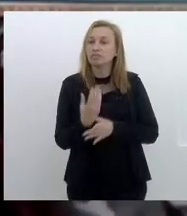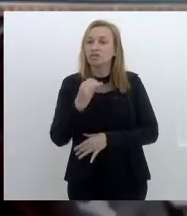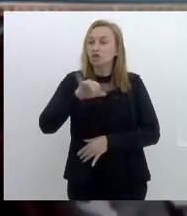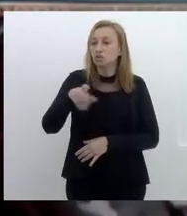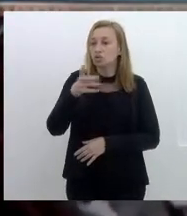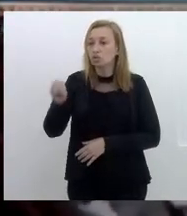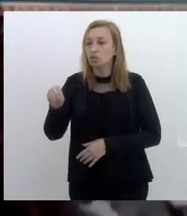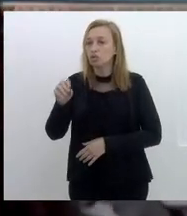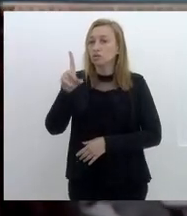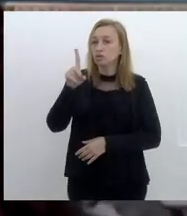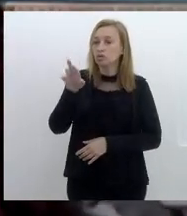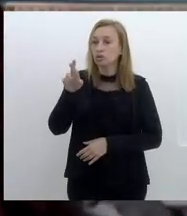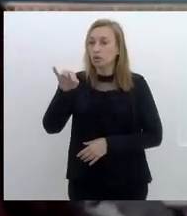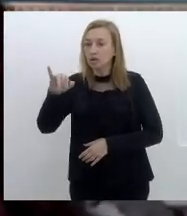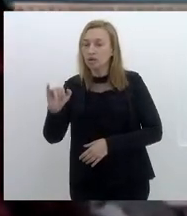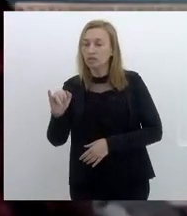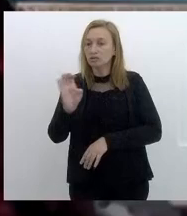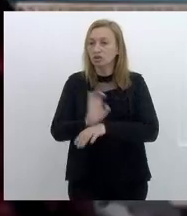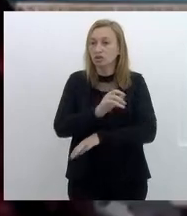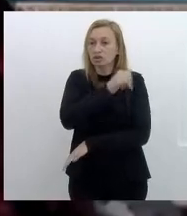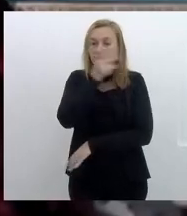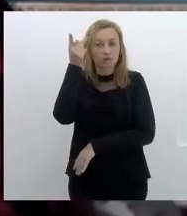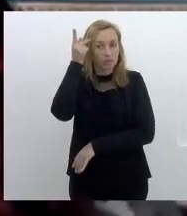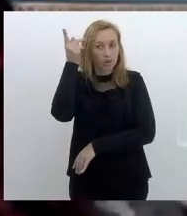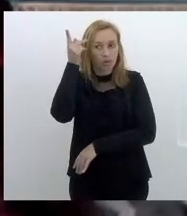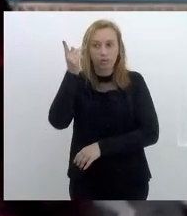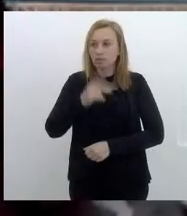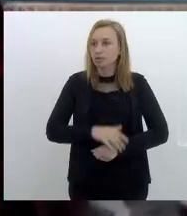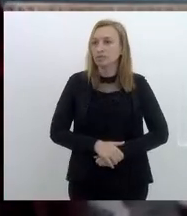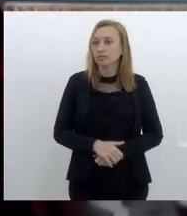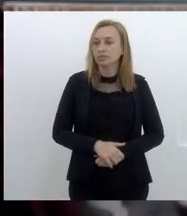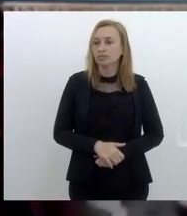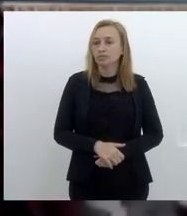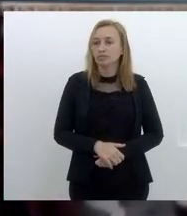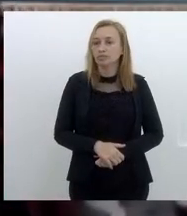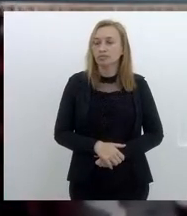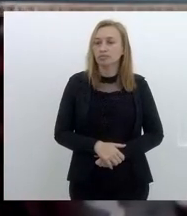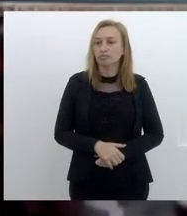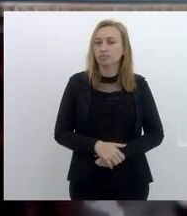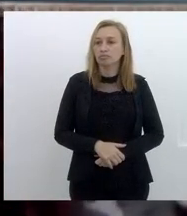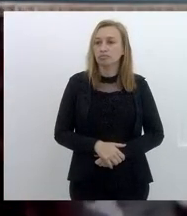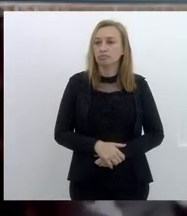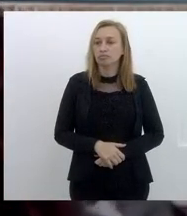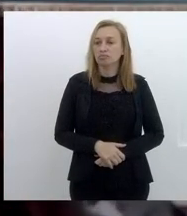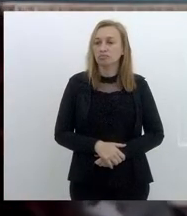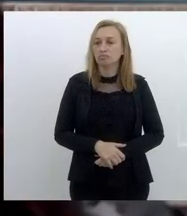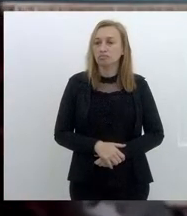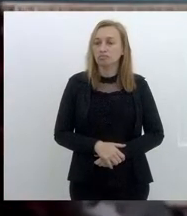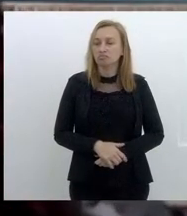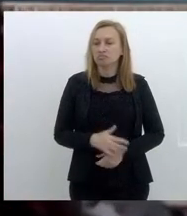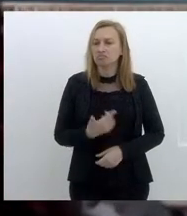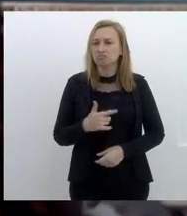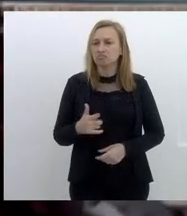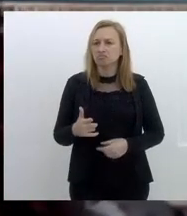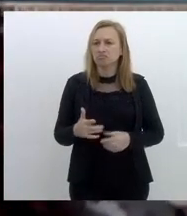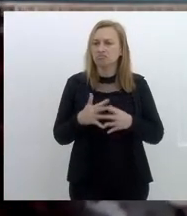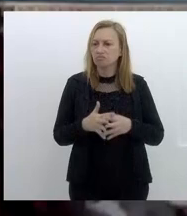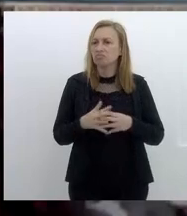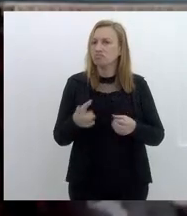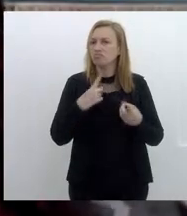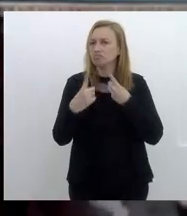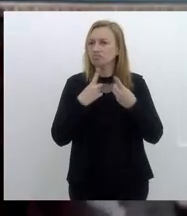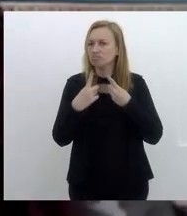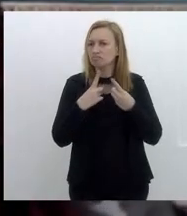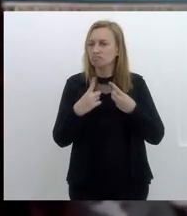Dória no Estado de São Paulo e é preciso que não haja açodamento nessa discussão